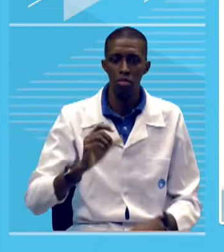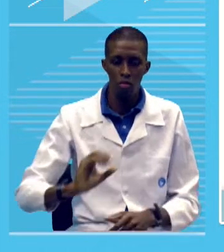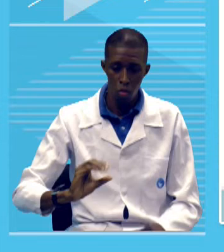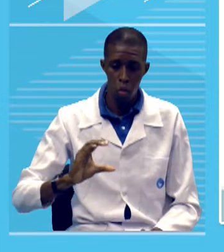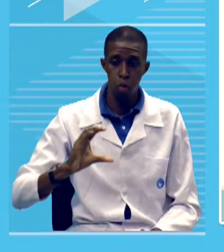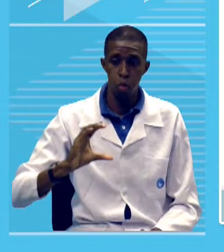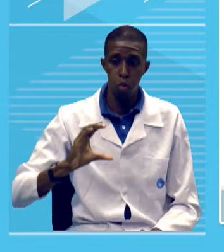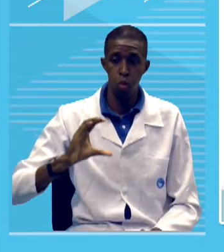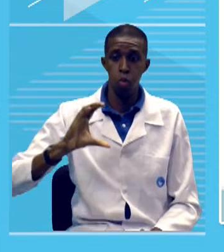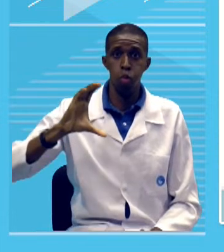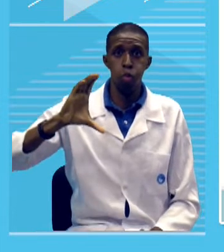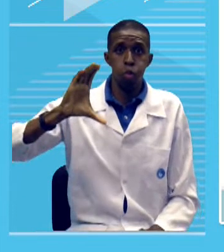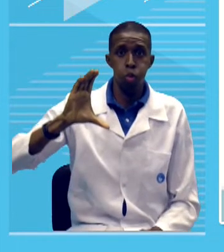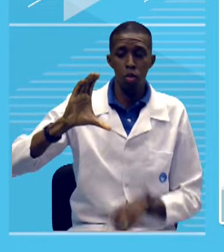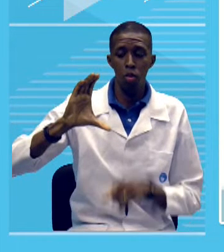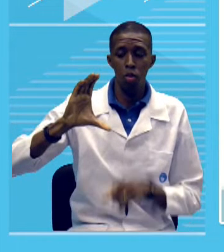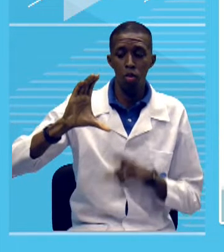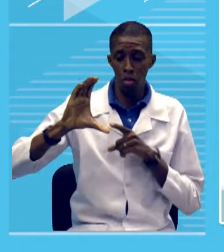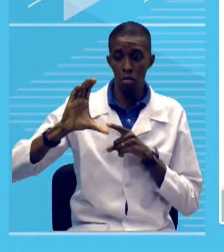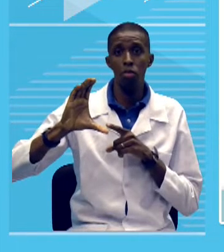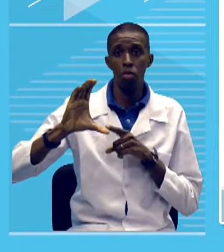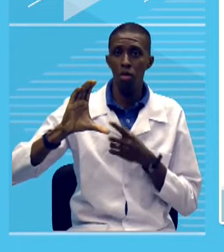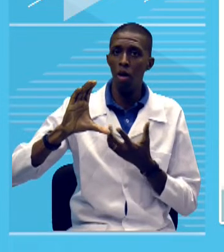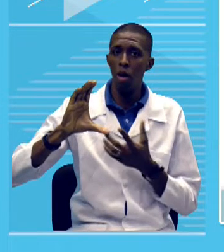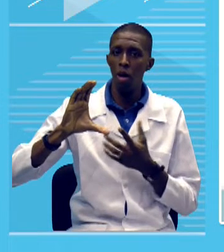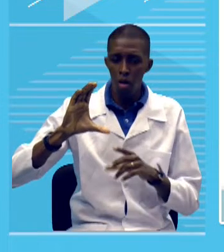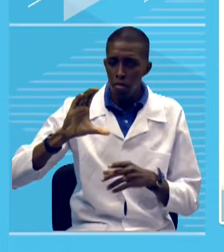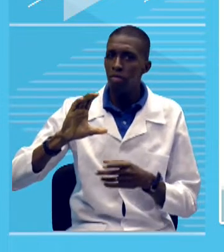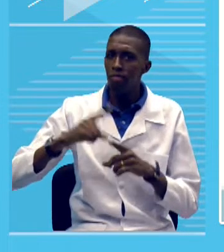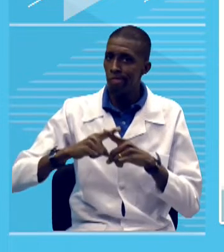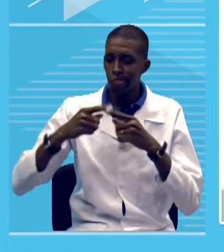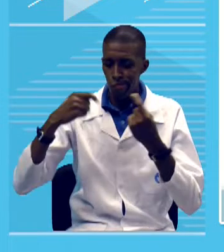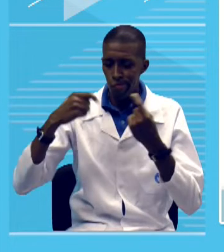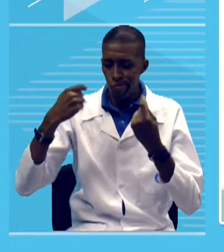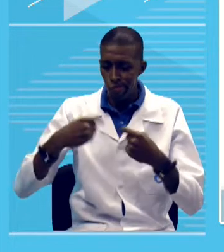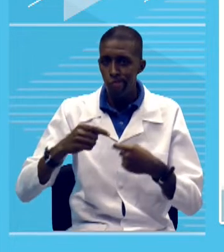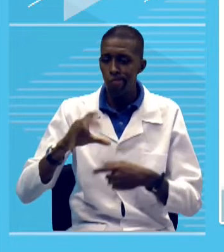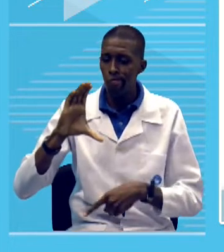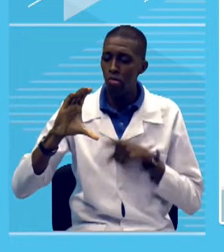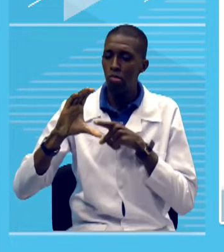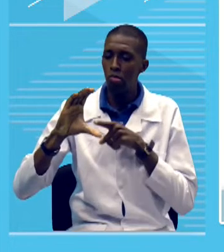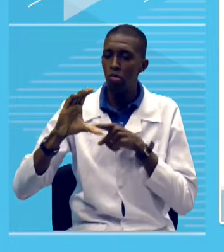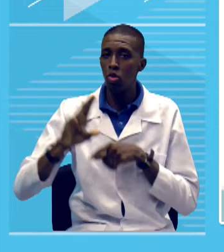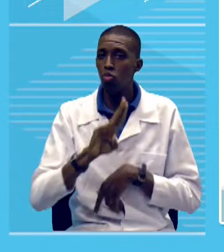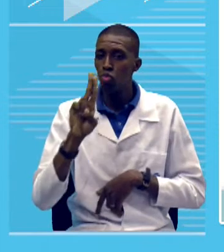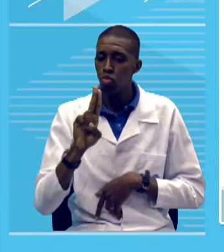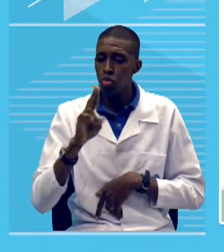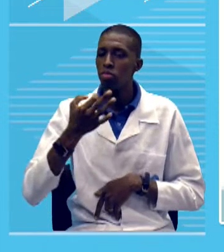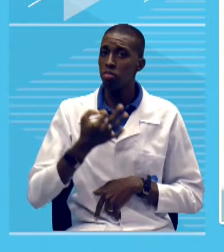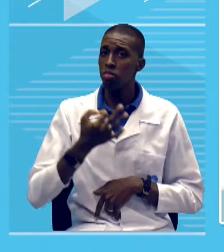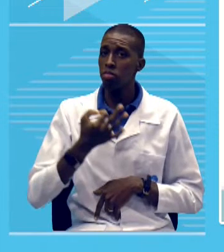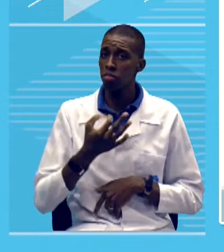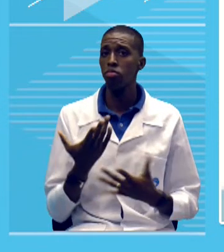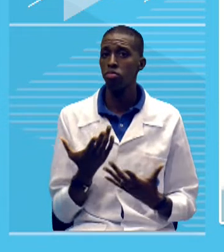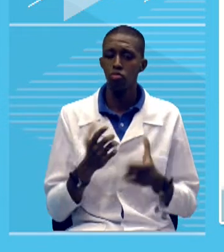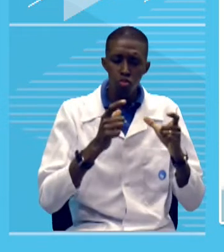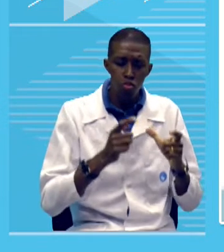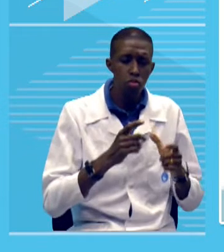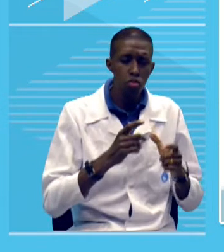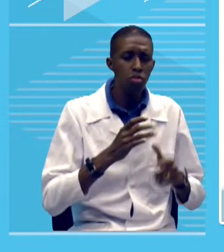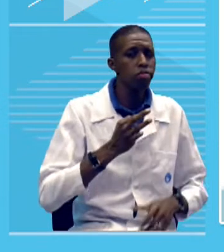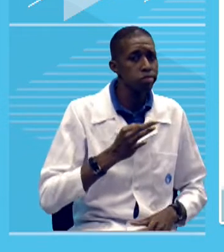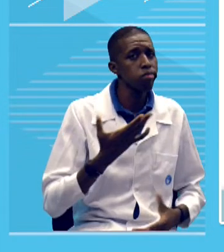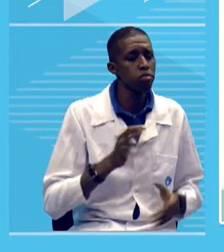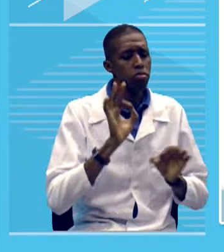gestor tem interesse em aplicar aquele dinheiro corretamente tratamento de esgoto sempre tem muita